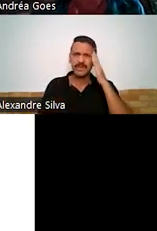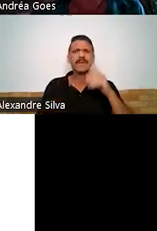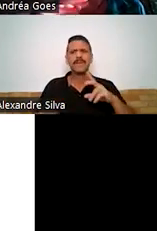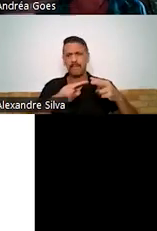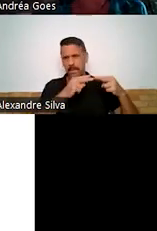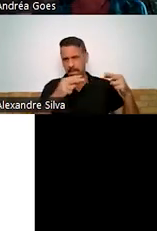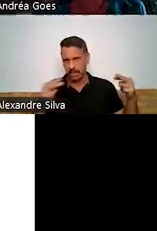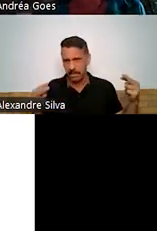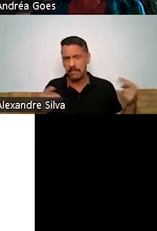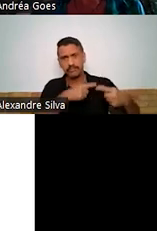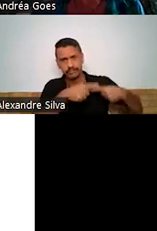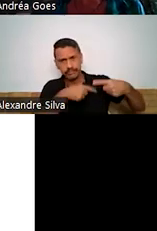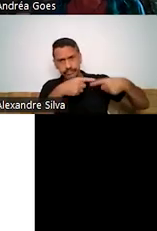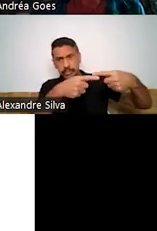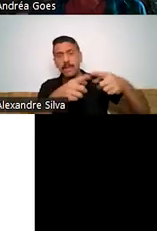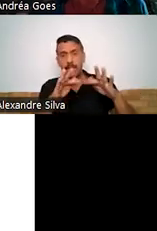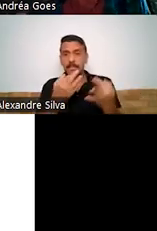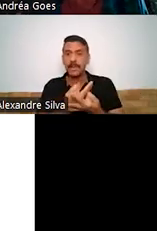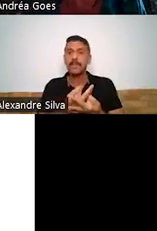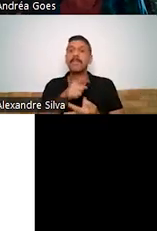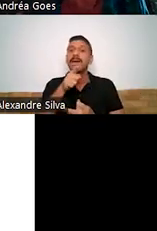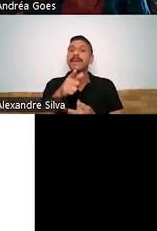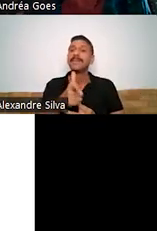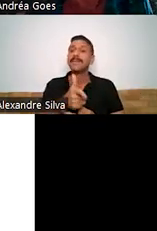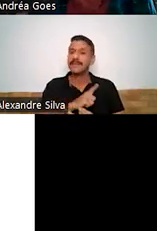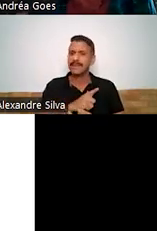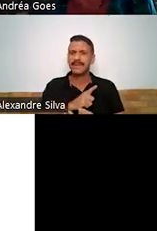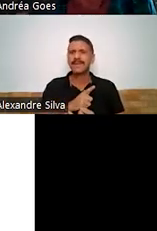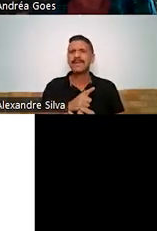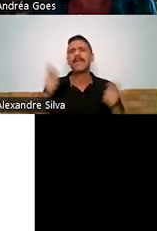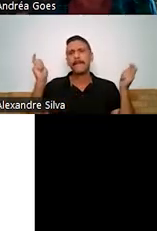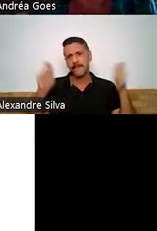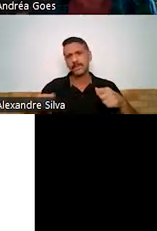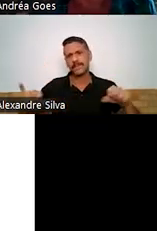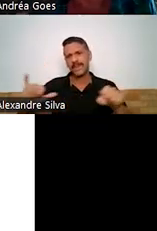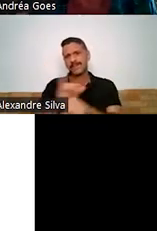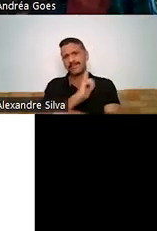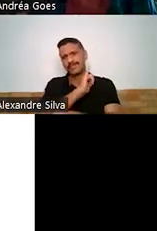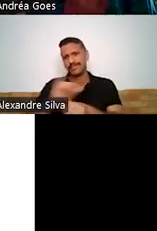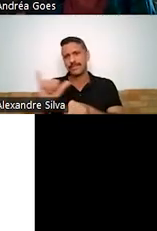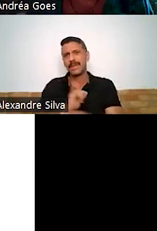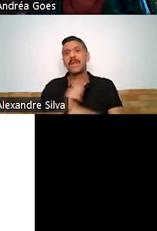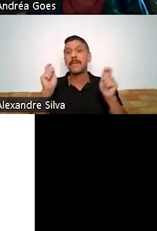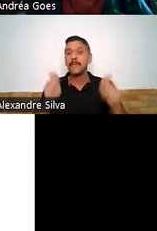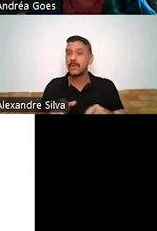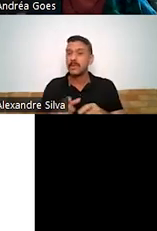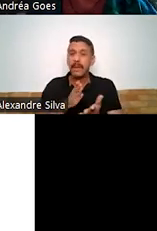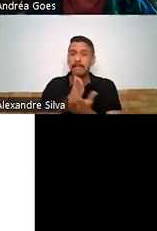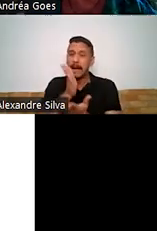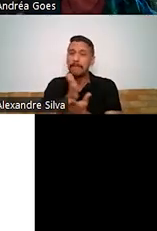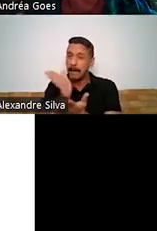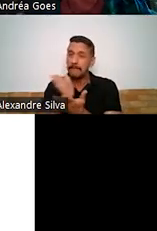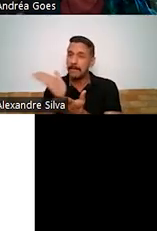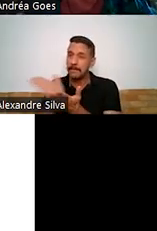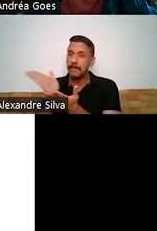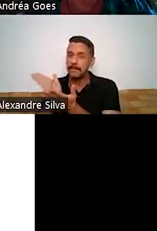genealogia de uma família, só que aqui a gente tem todas as possibilidades que vocês podem imaginar para